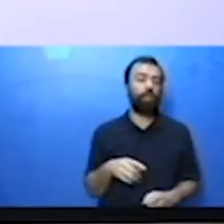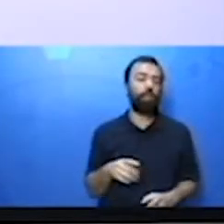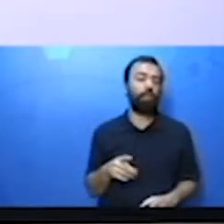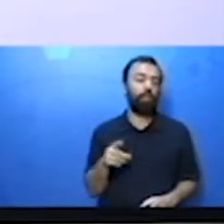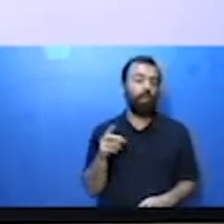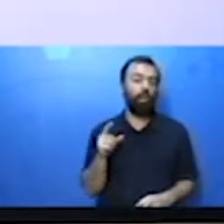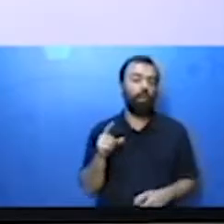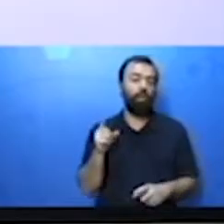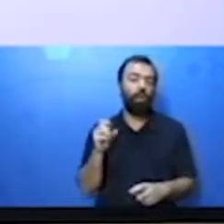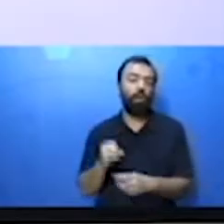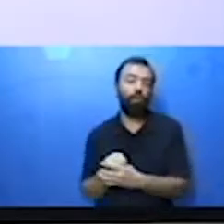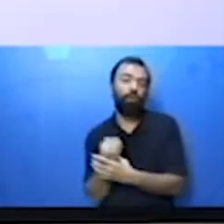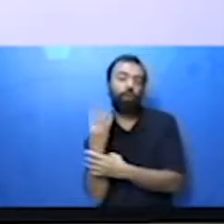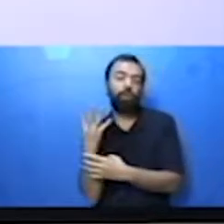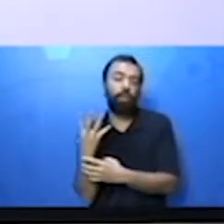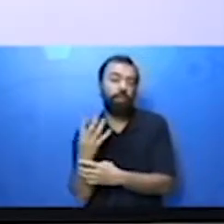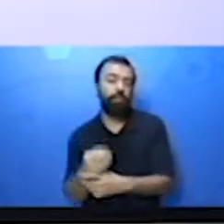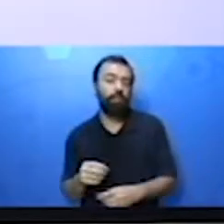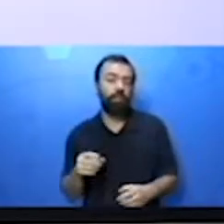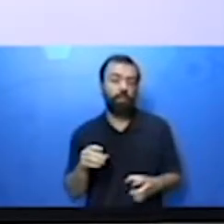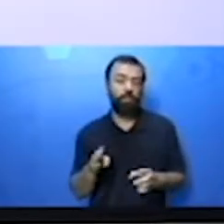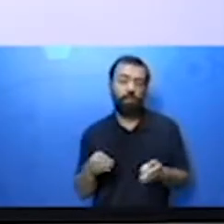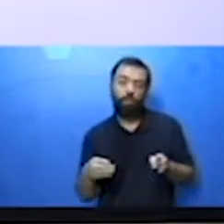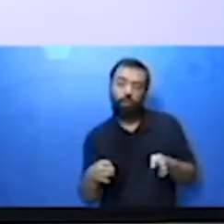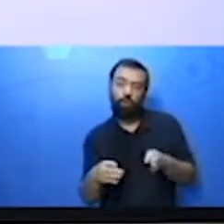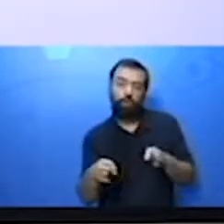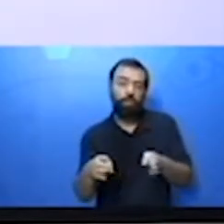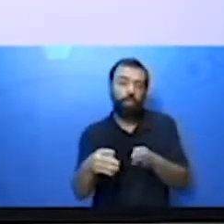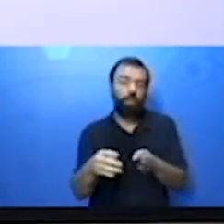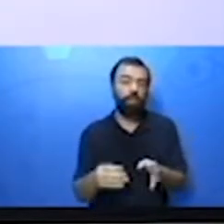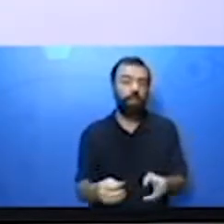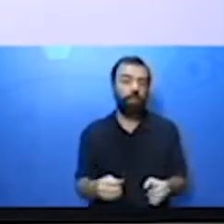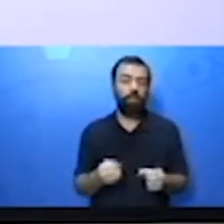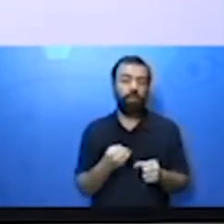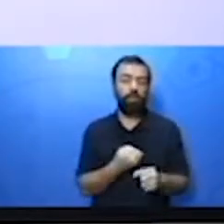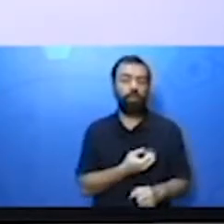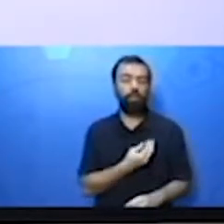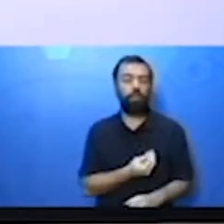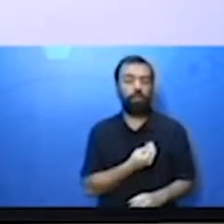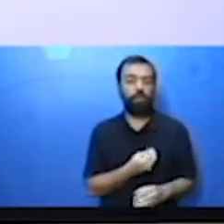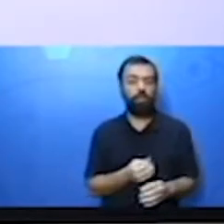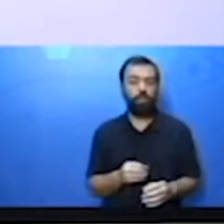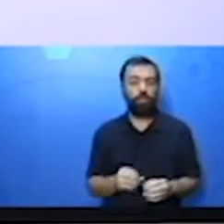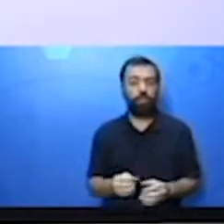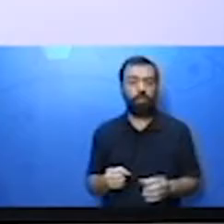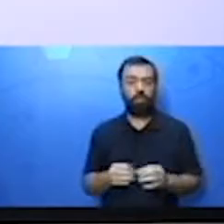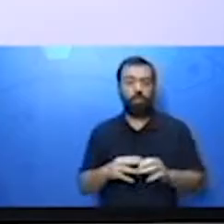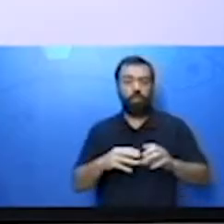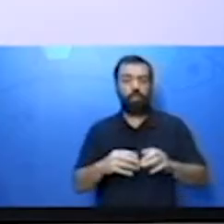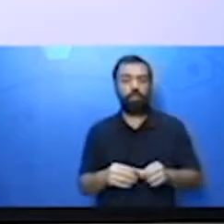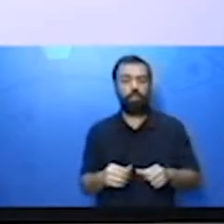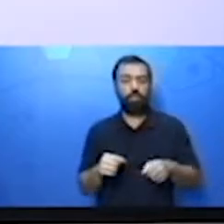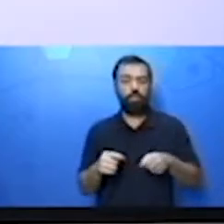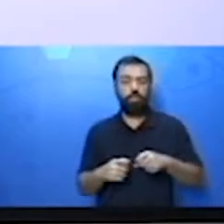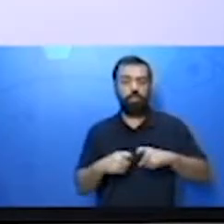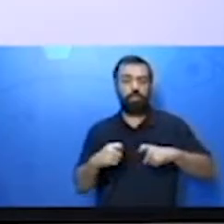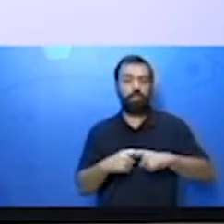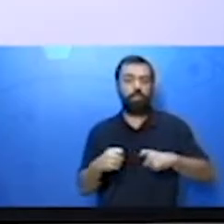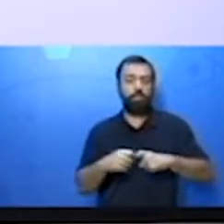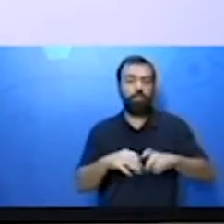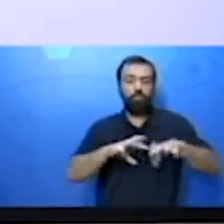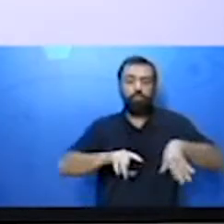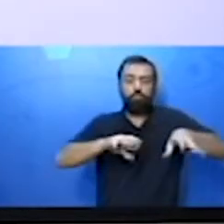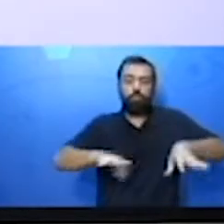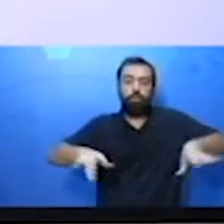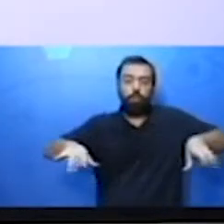acarretar a proliferação de outras bactérias e outros micro-organismos que vá causar várias